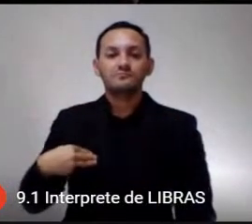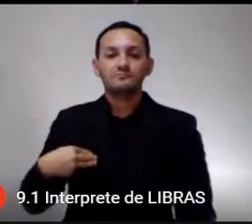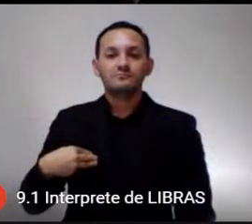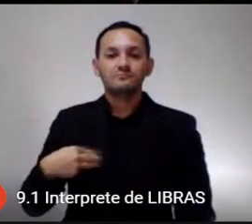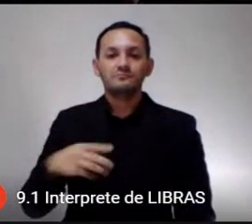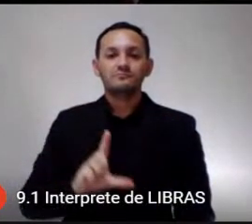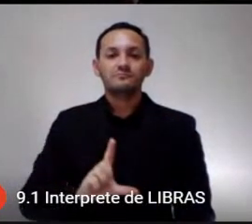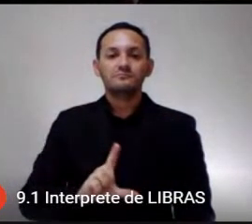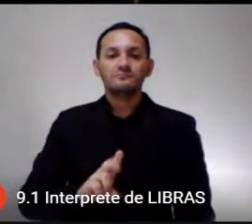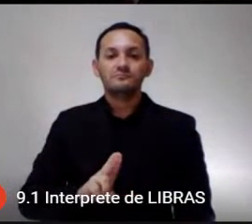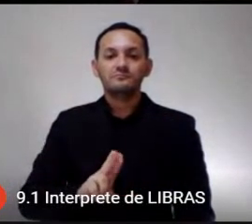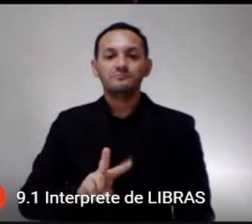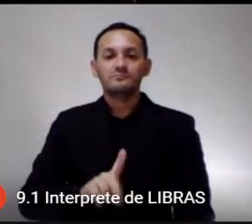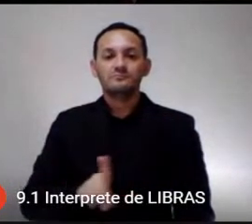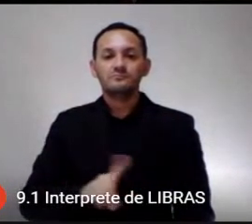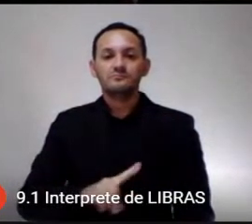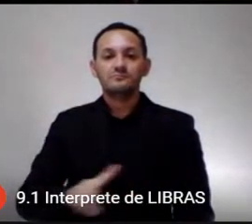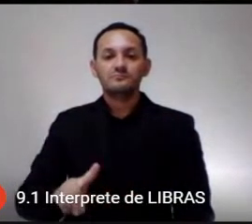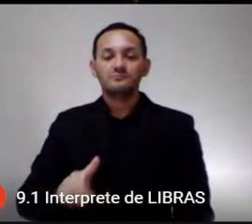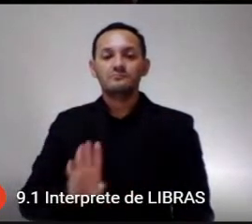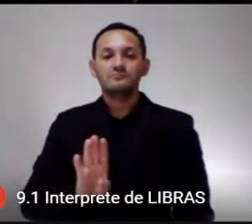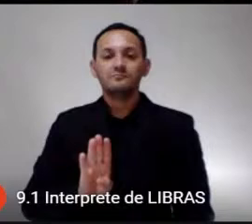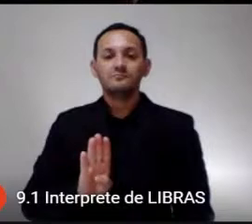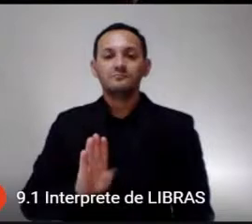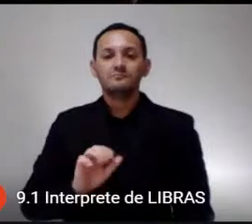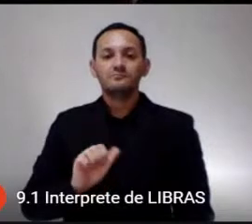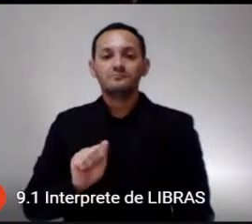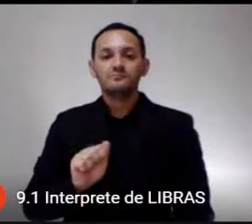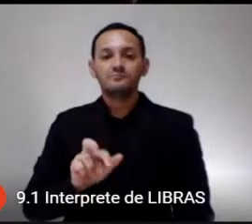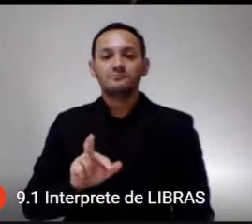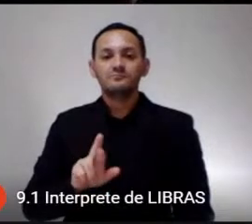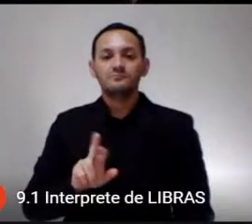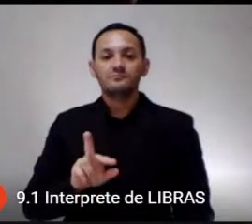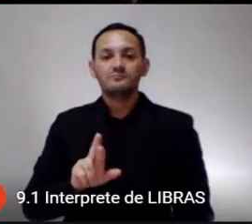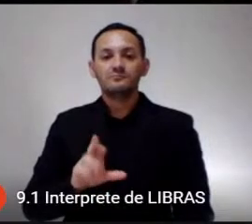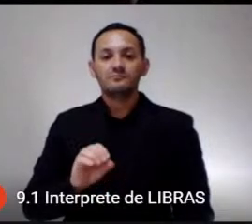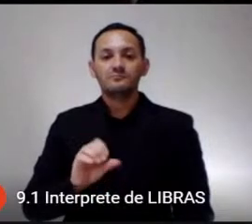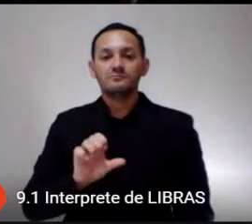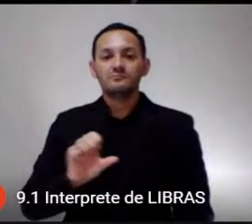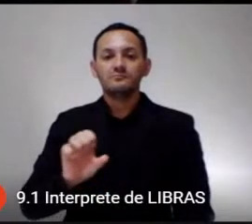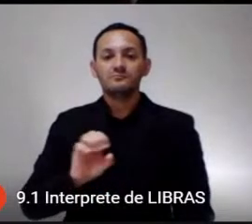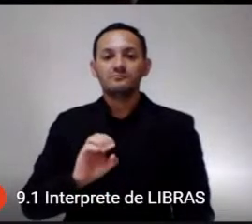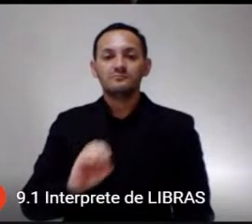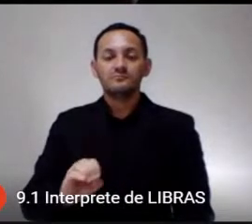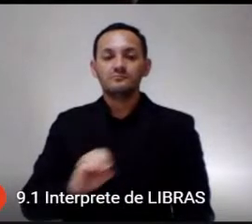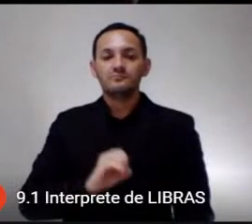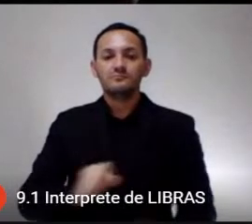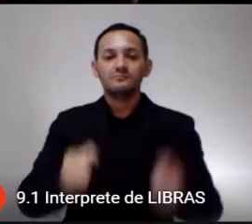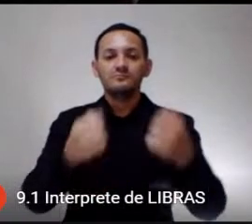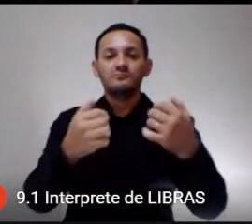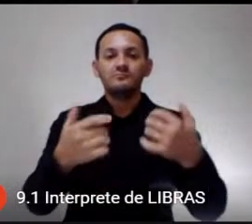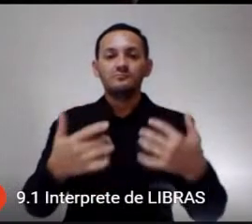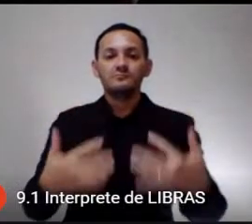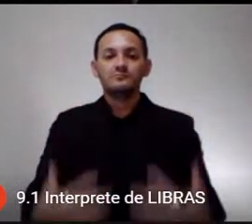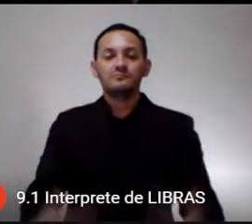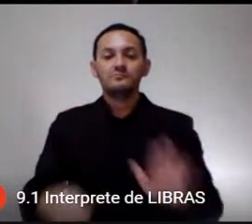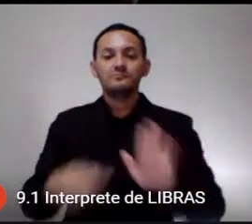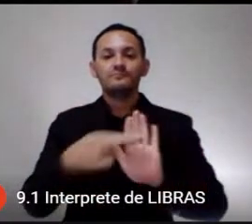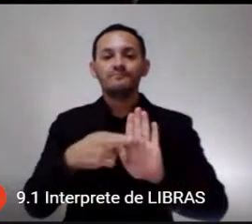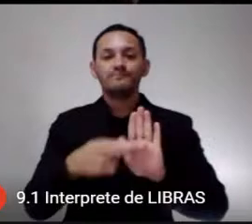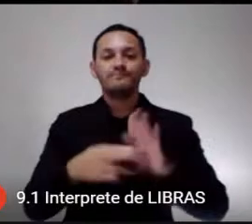Luiz Roberto Barroso, no sentido de que interpretar a norma de forma a restringir o acesso à